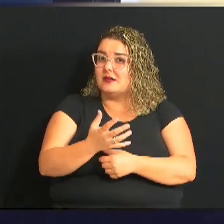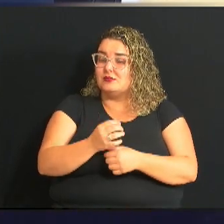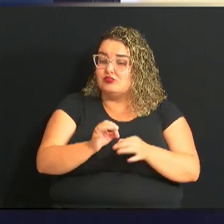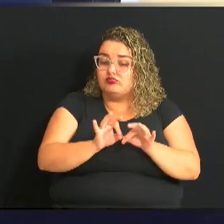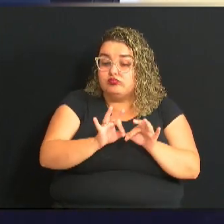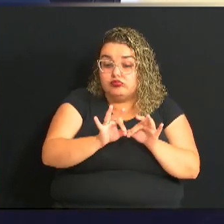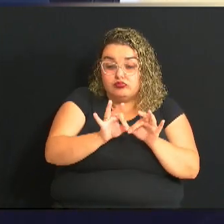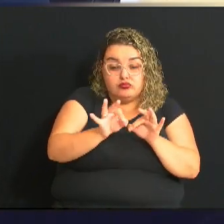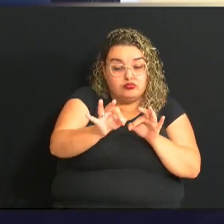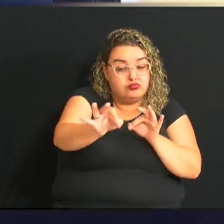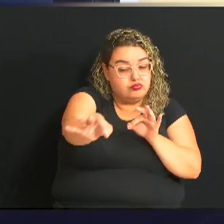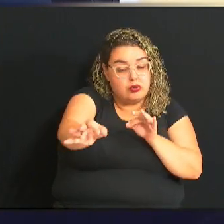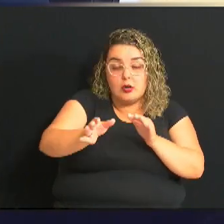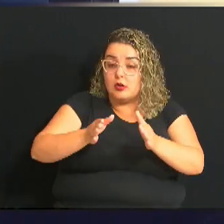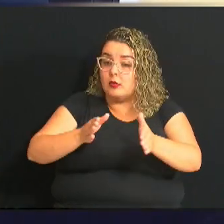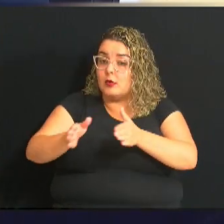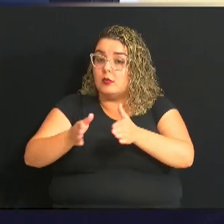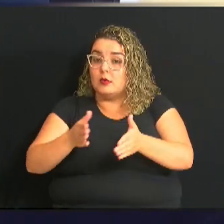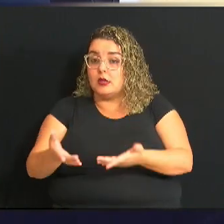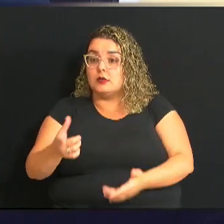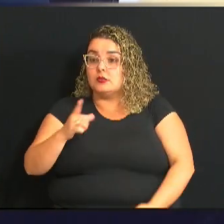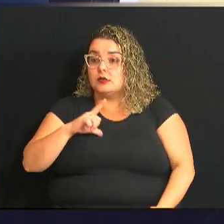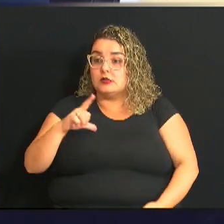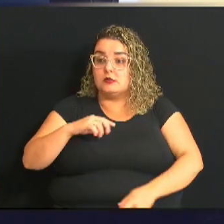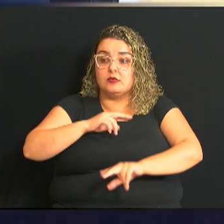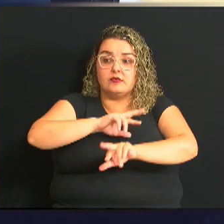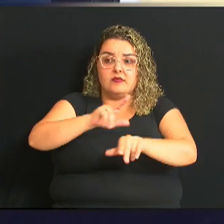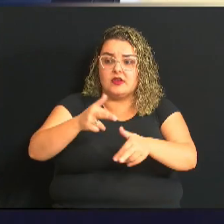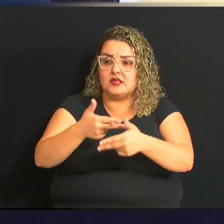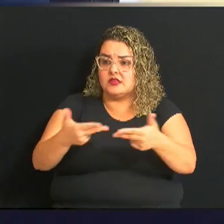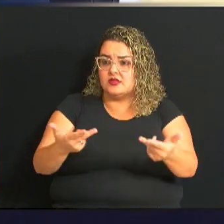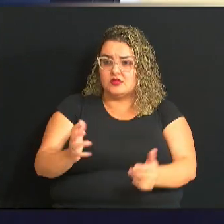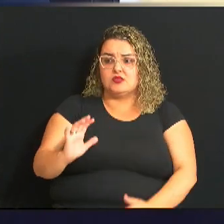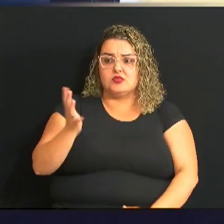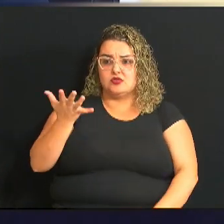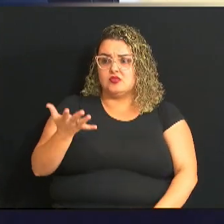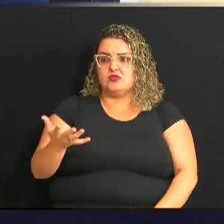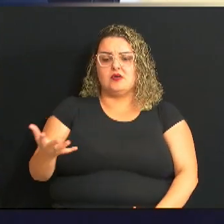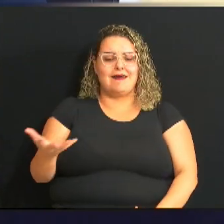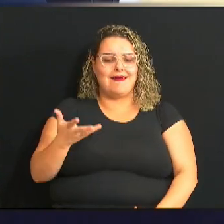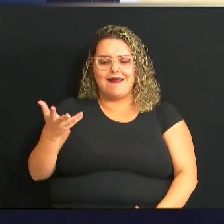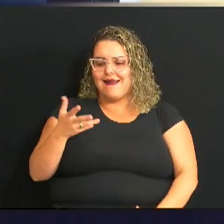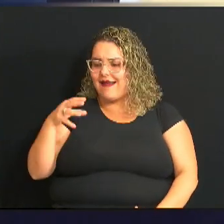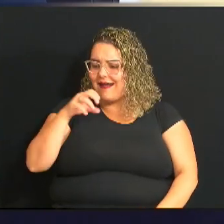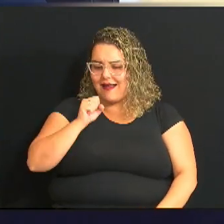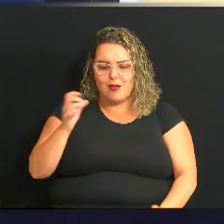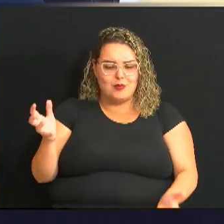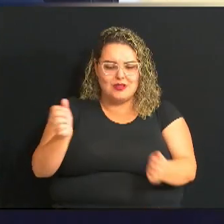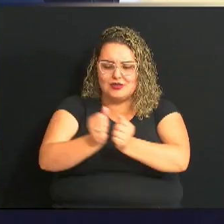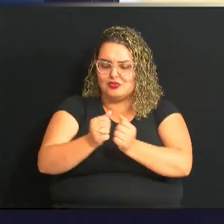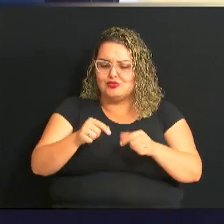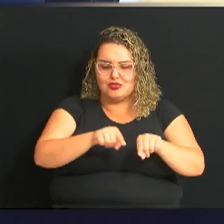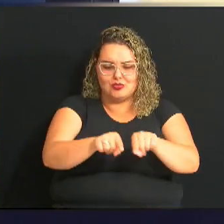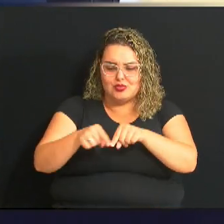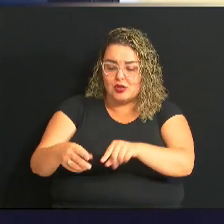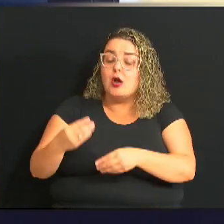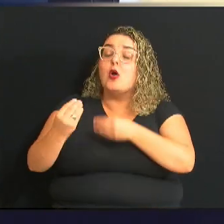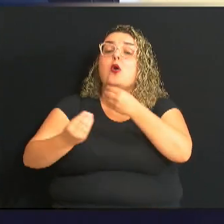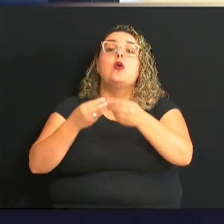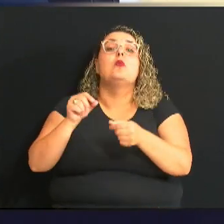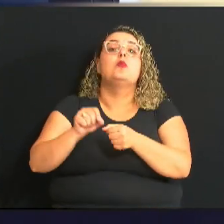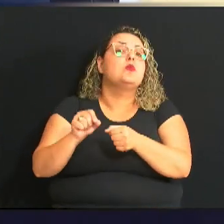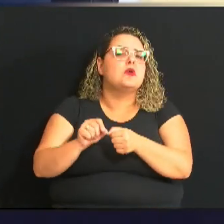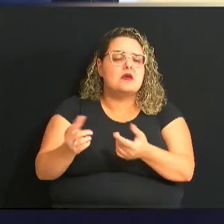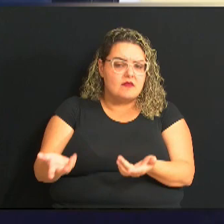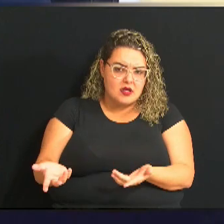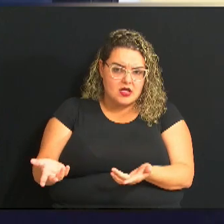temos tanta coisa acontecendo de maneira vertiginosa e tal. Como é que a gente faz? Será que se a